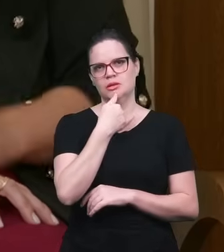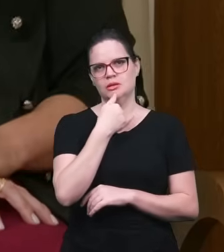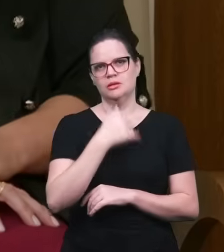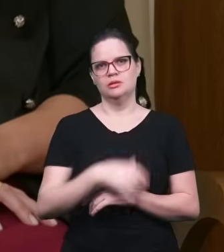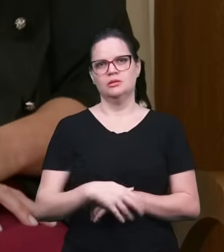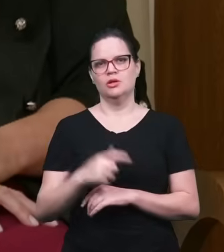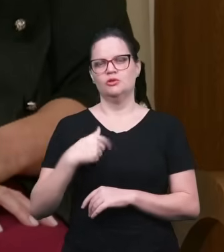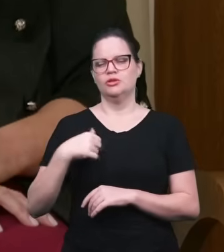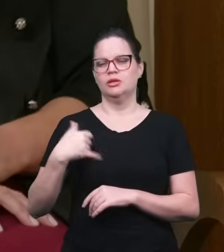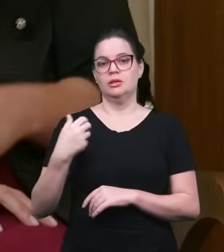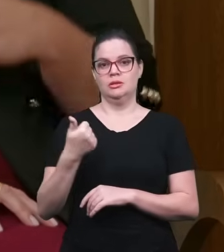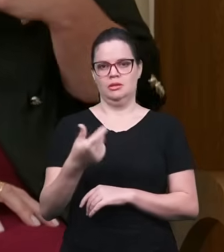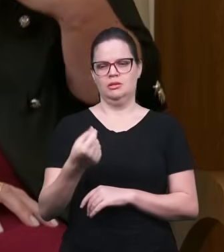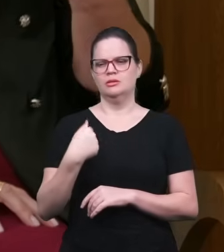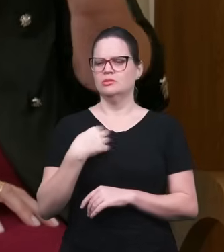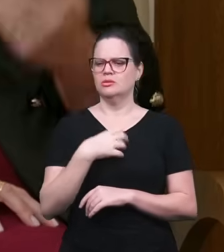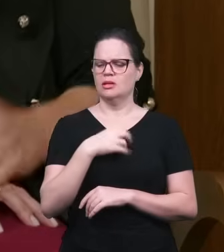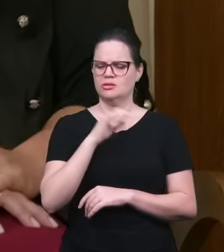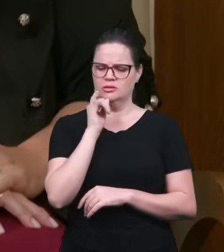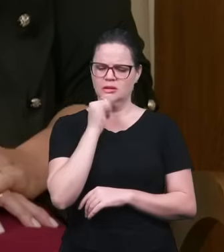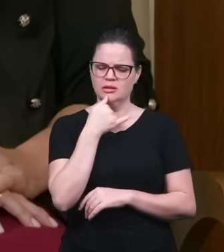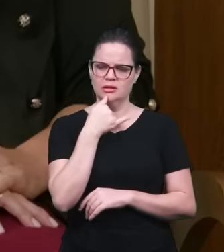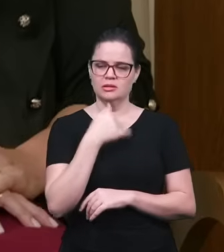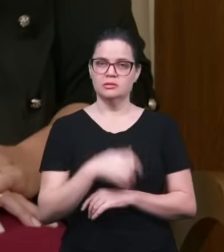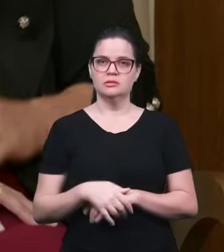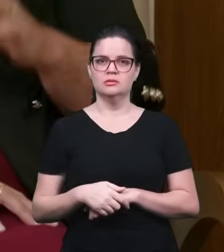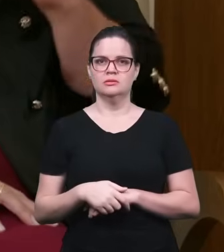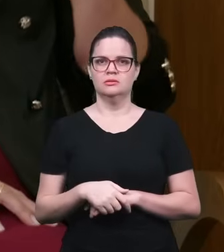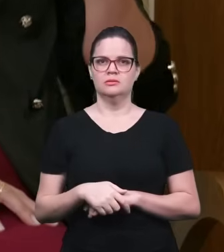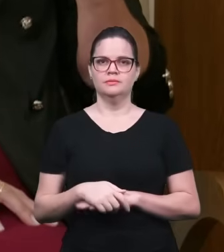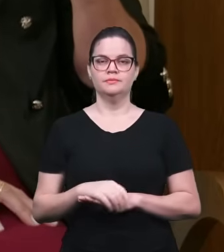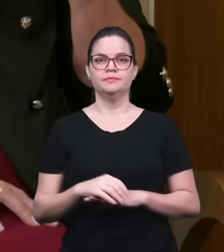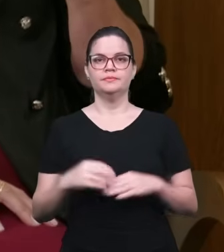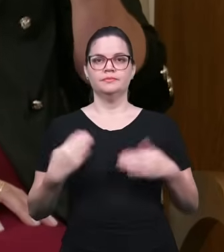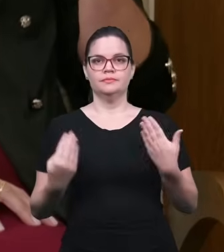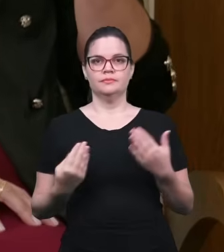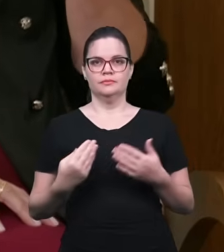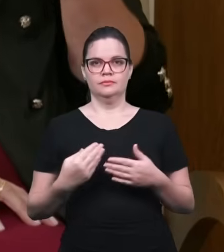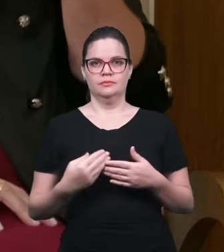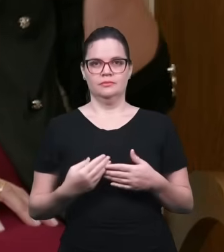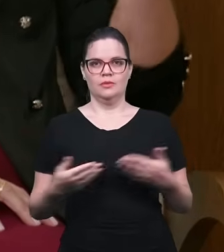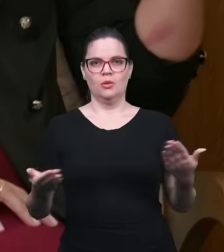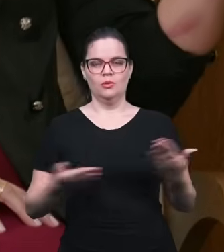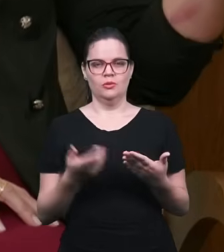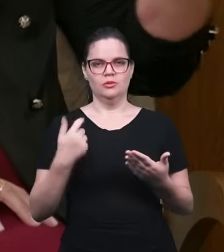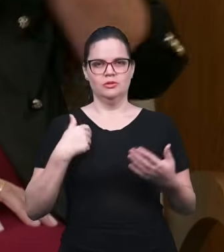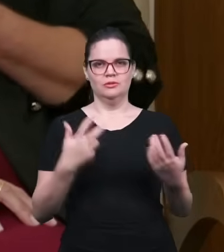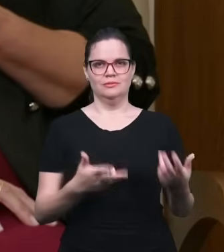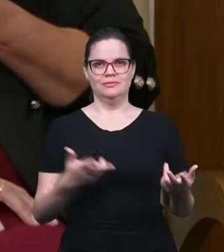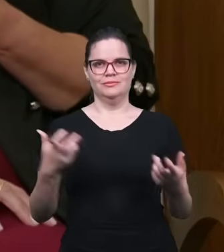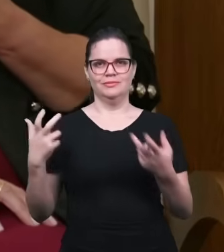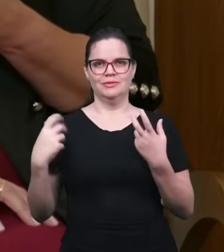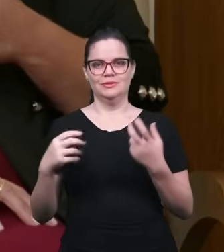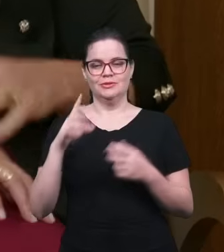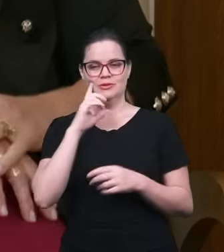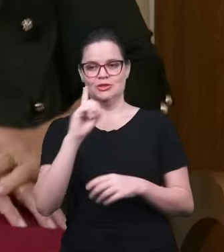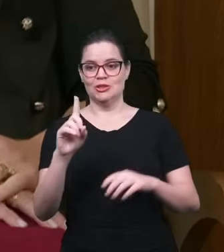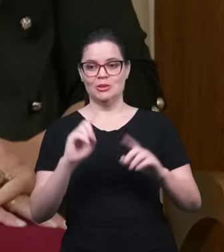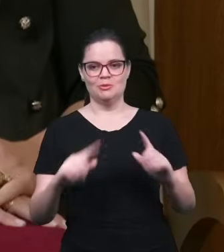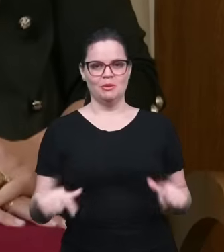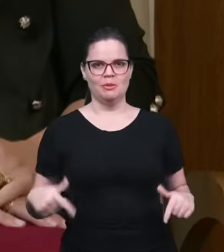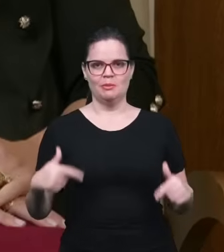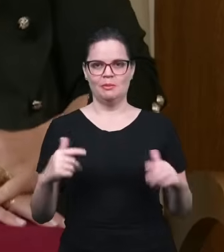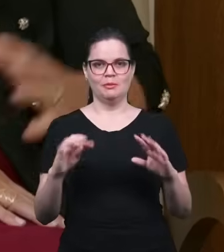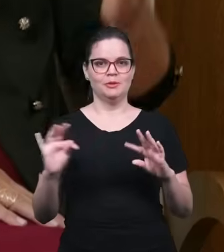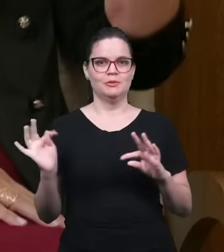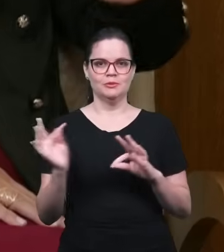eu tinha 16 anos. Então, daquele dia, hoje eu vejo que o Senhor moveu todas as coisas e